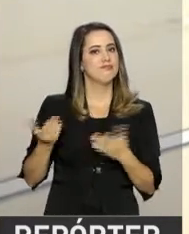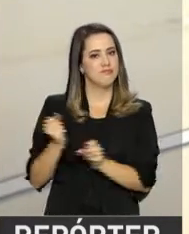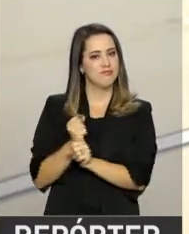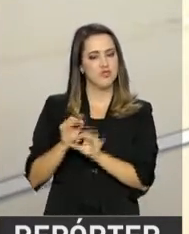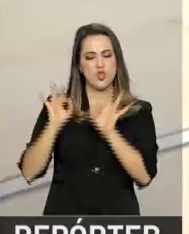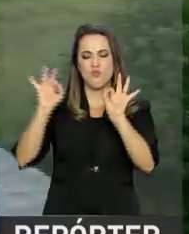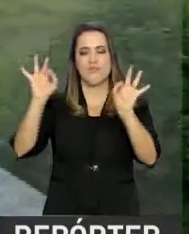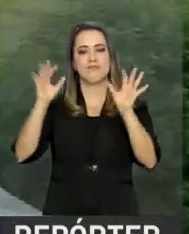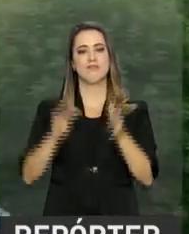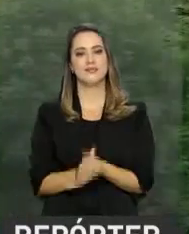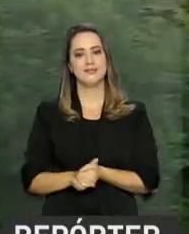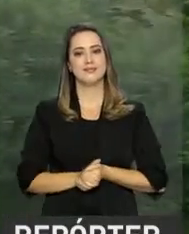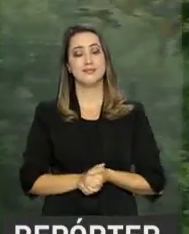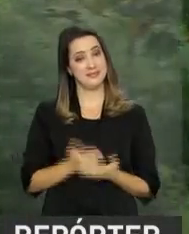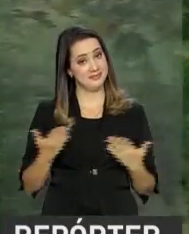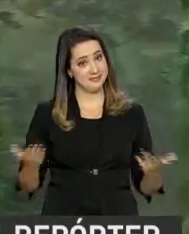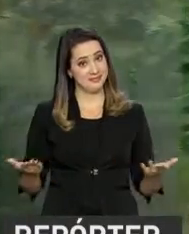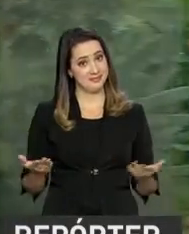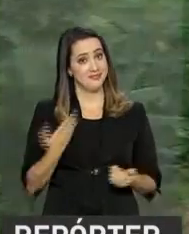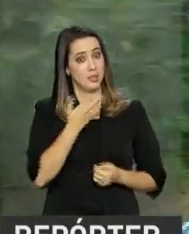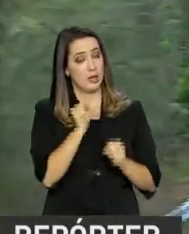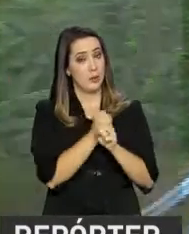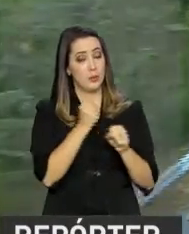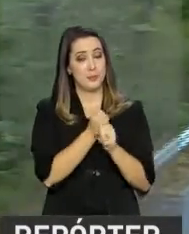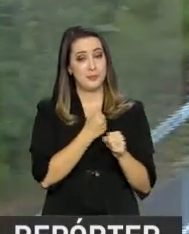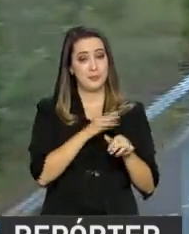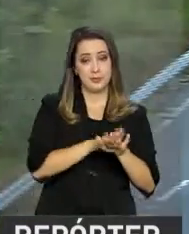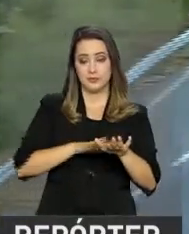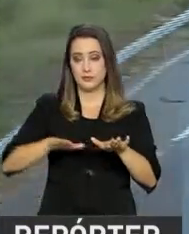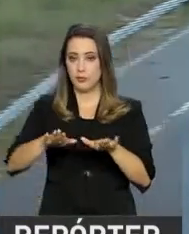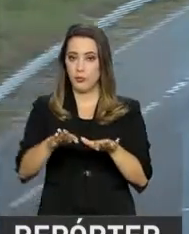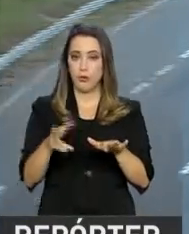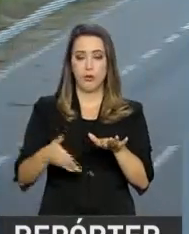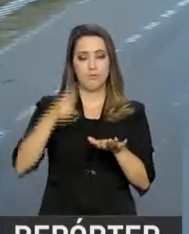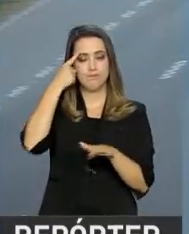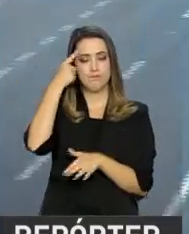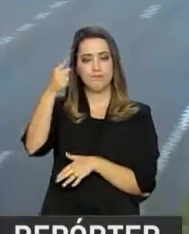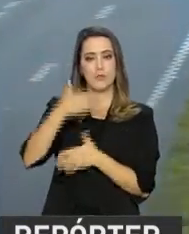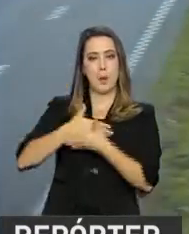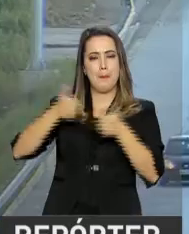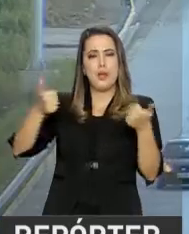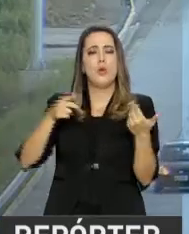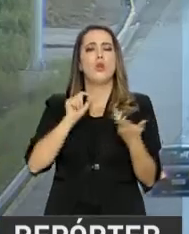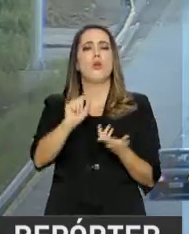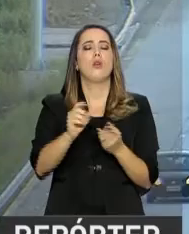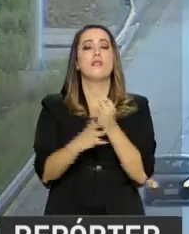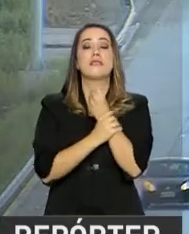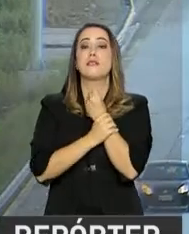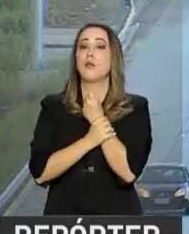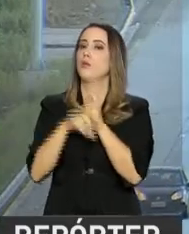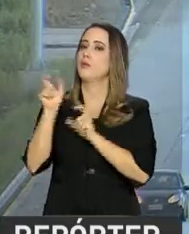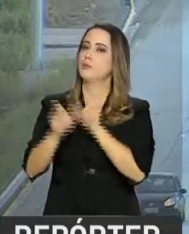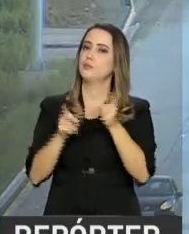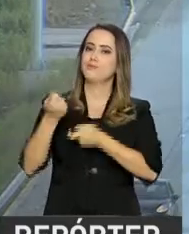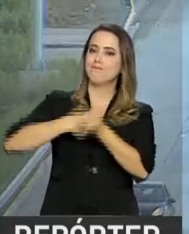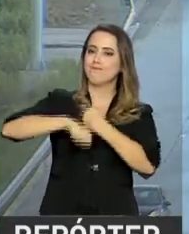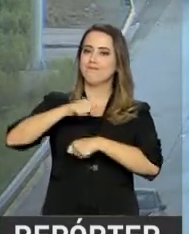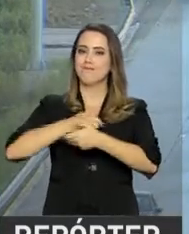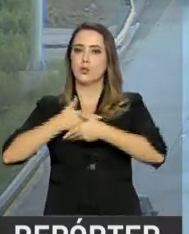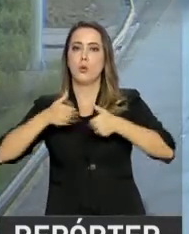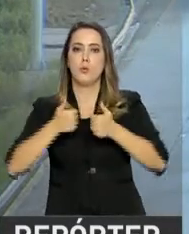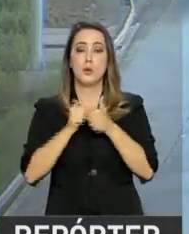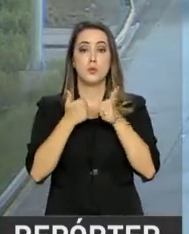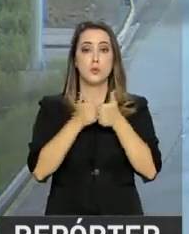itu bonita e com a obra de duplicação a idéia é melhorar a segurança para o condutor e trazer mais economia para o